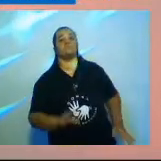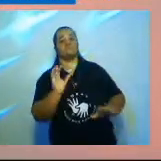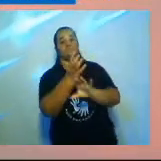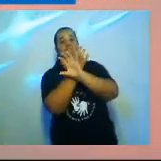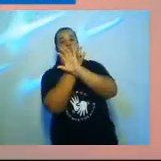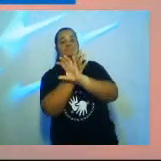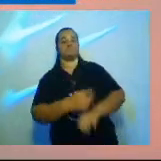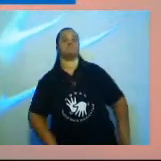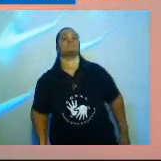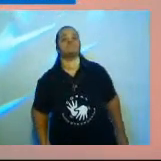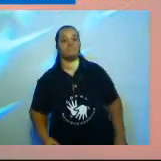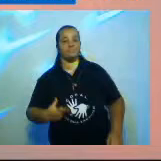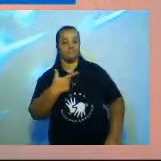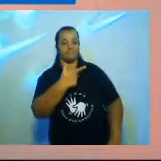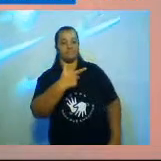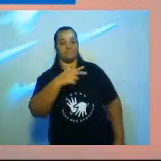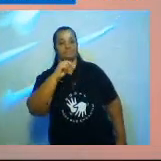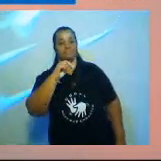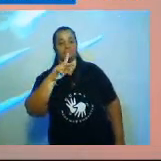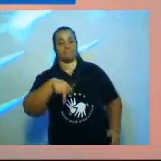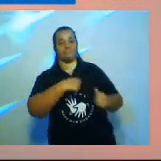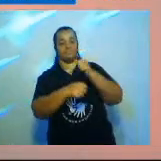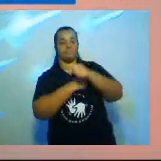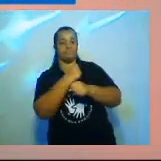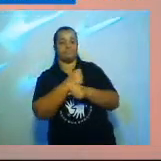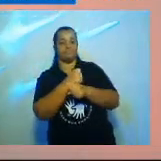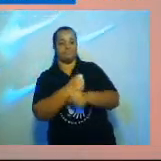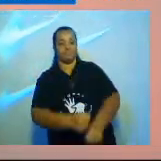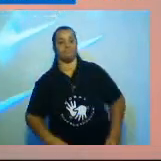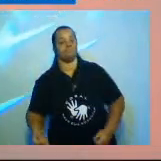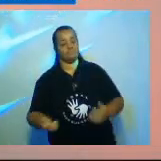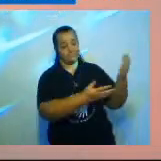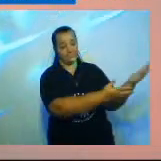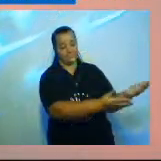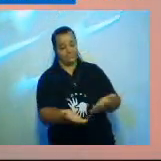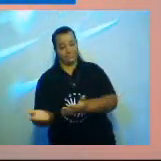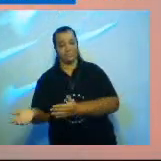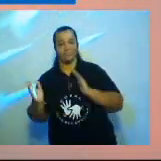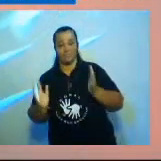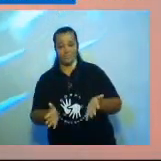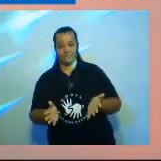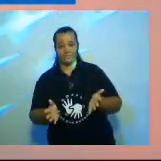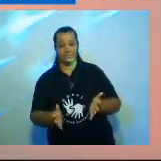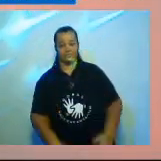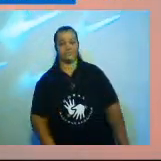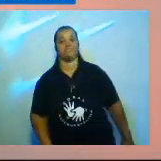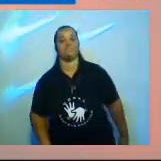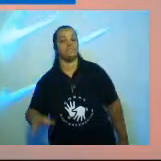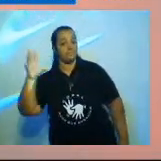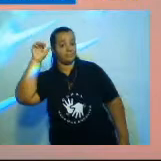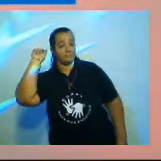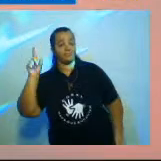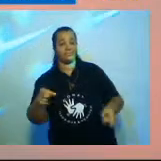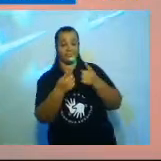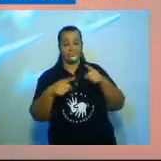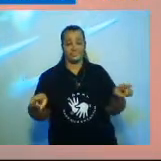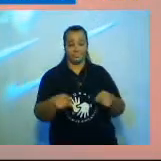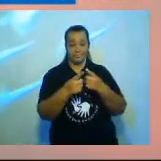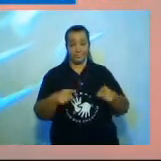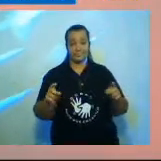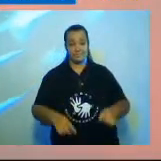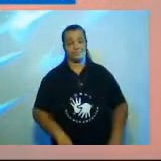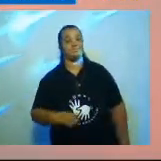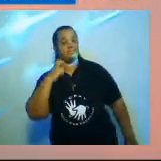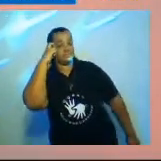live show, aniversário de Piracaia, 203 anos. Boa noite para você, bem-vindo, bem-vinda. Agora, a partir desse momento, a gente vai ouvir muita música,